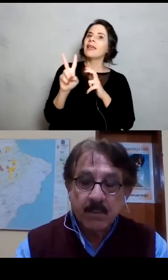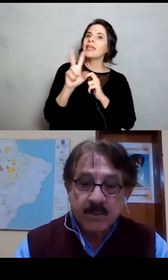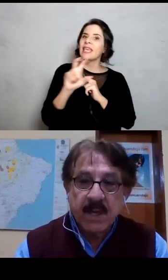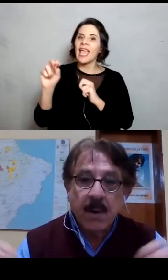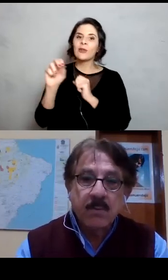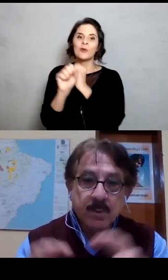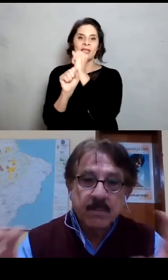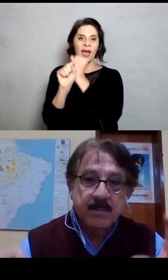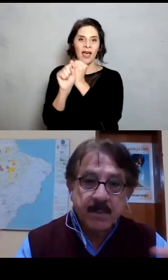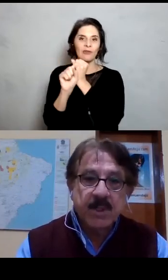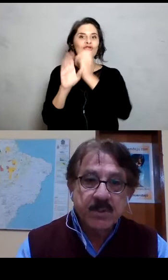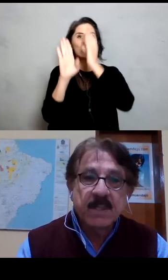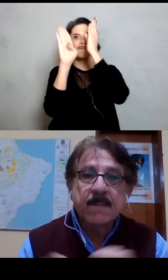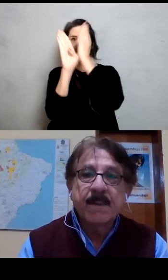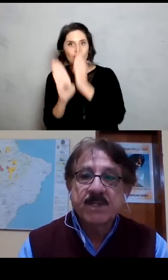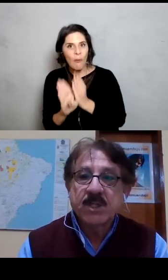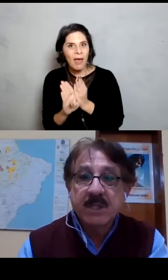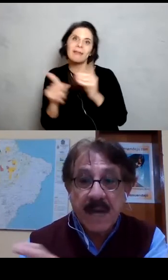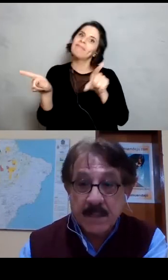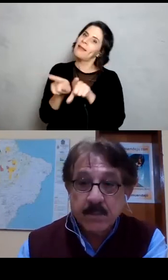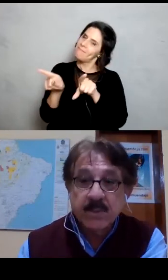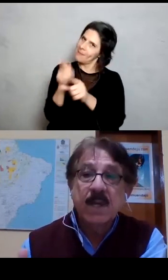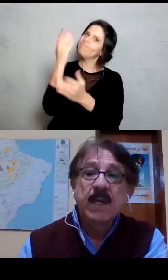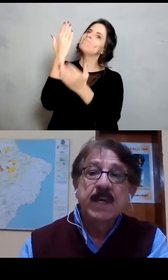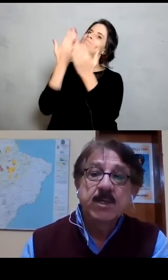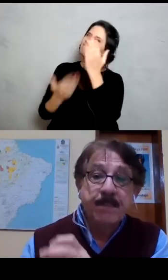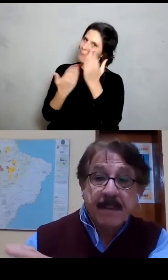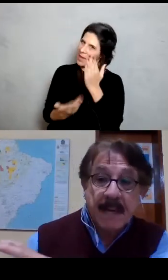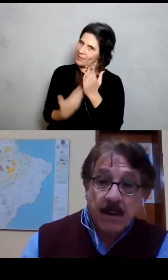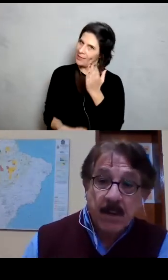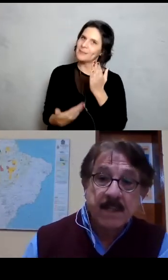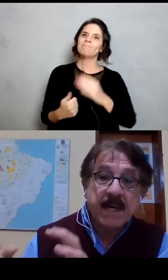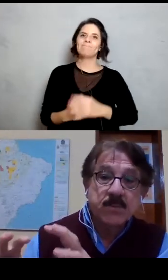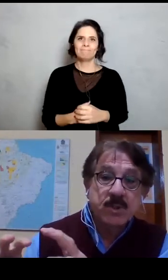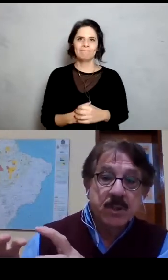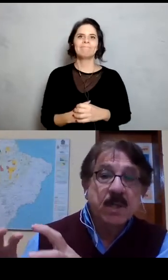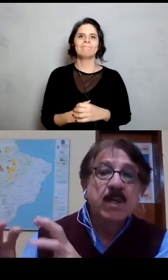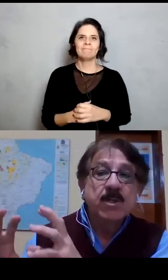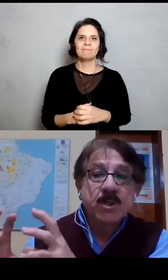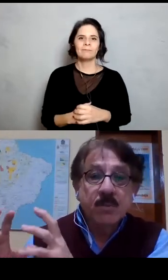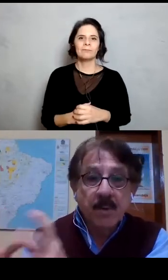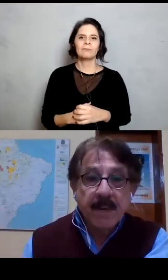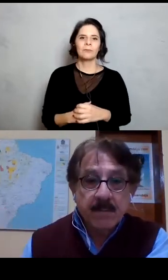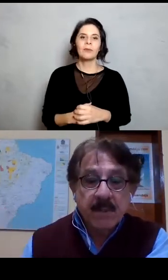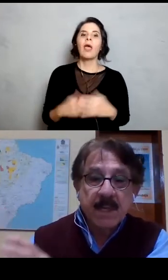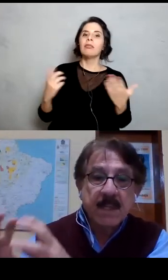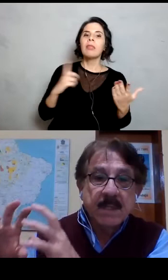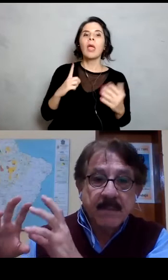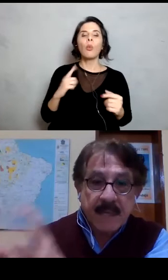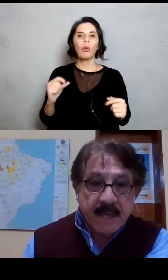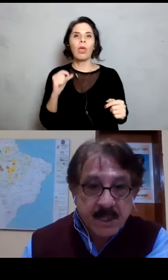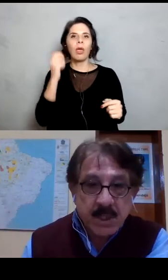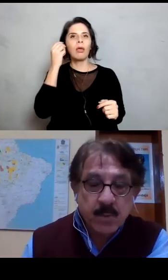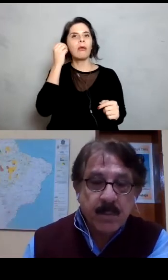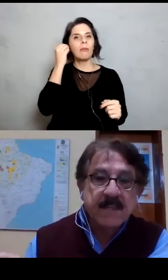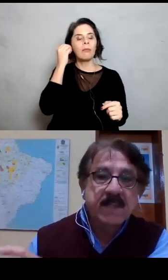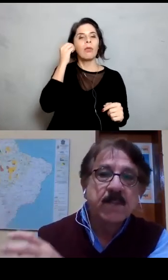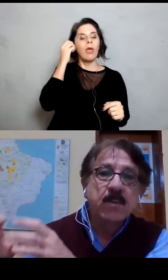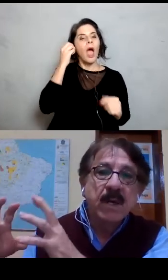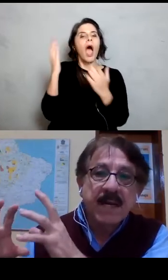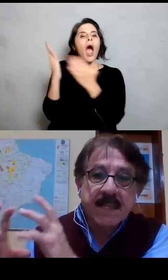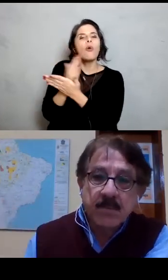faz alguns cálculos, umas projeções a partir de dados de primeira hora, dados de um momento em que determinada região